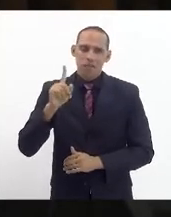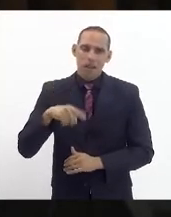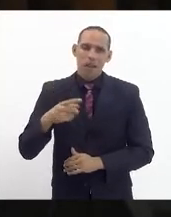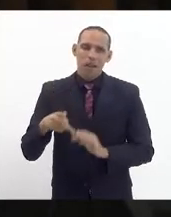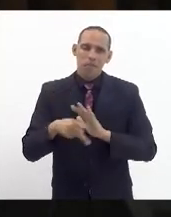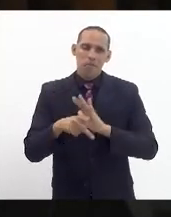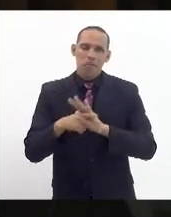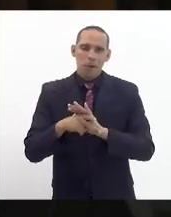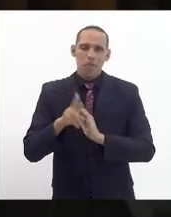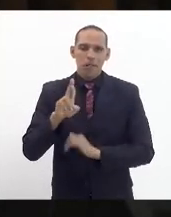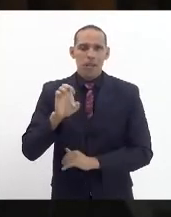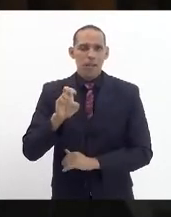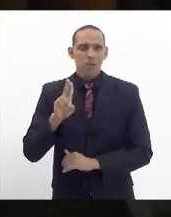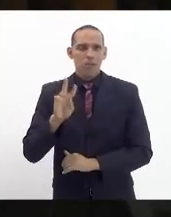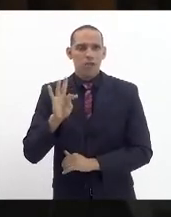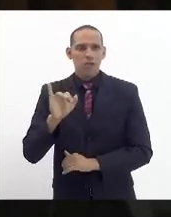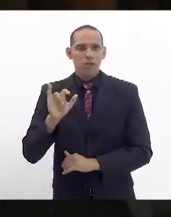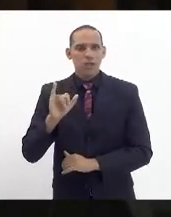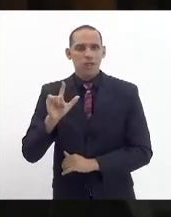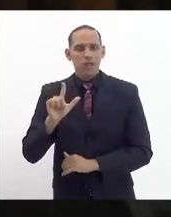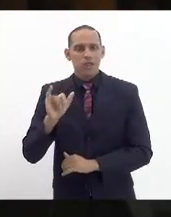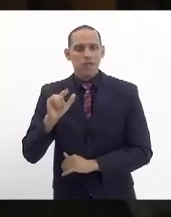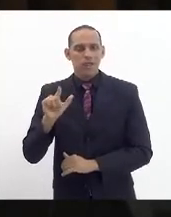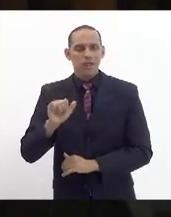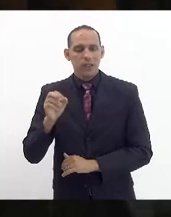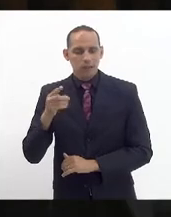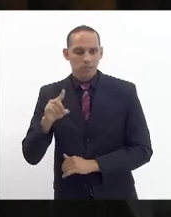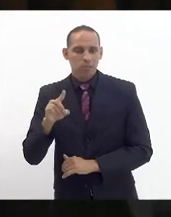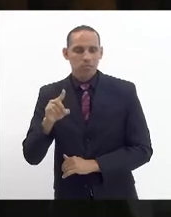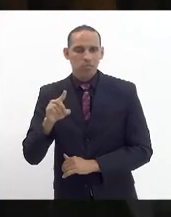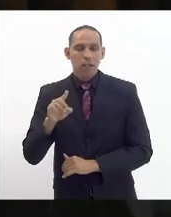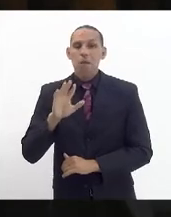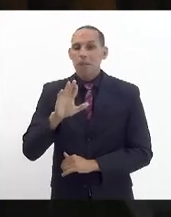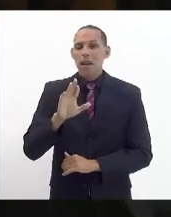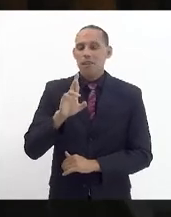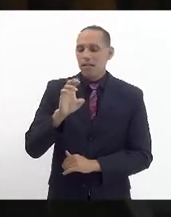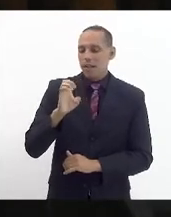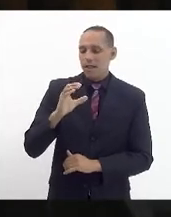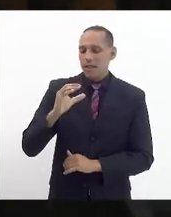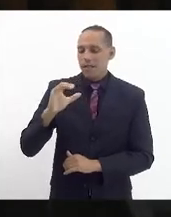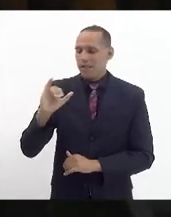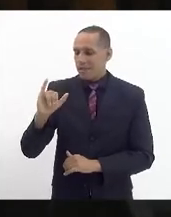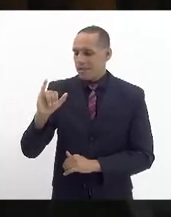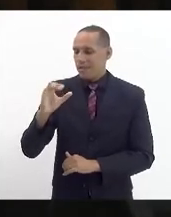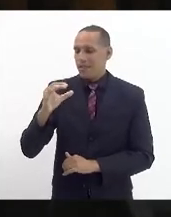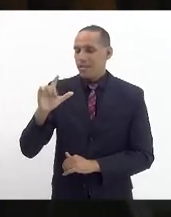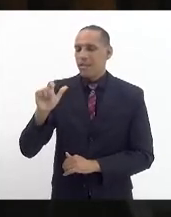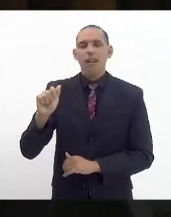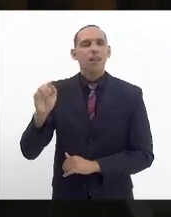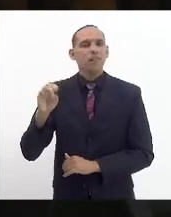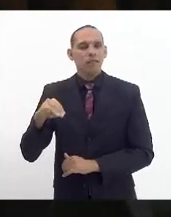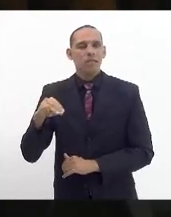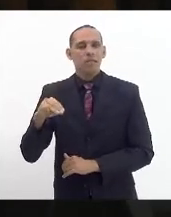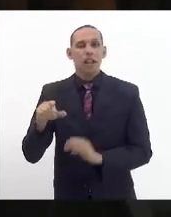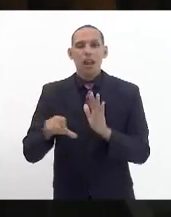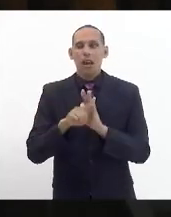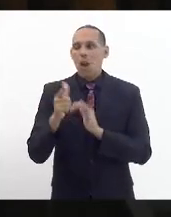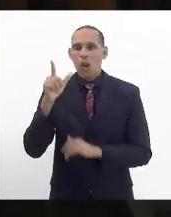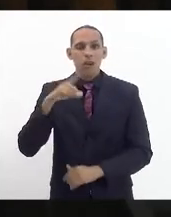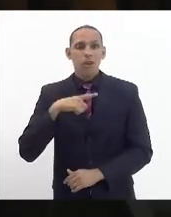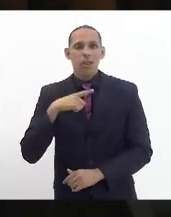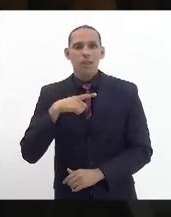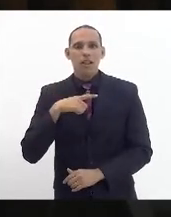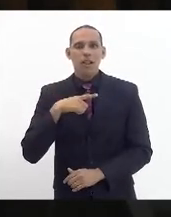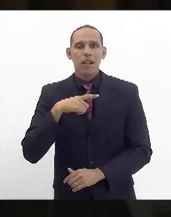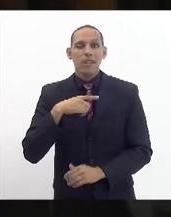reutilização. A questão da reciclagem é que já há uma outra lei, presidente André Siciliano, que isenta